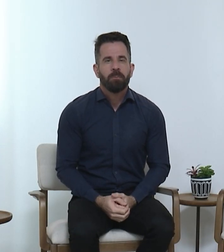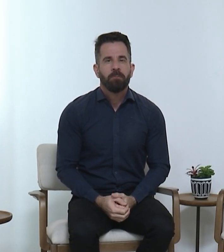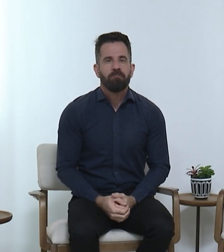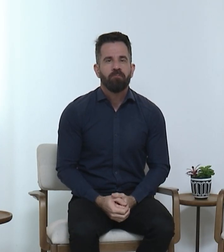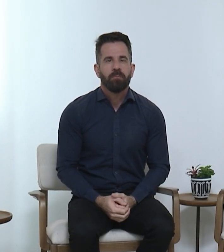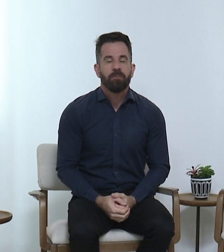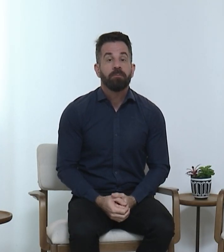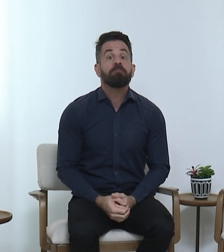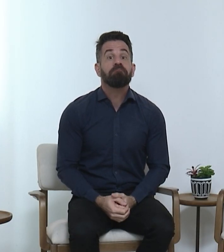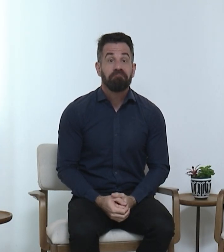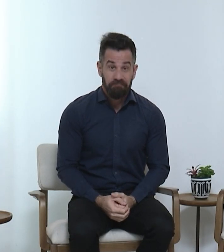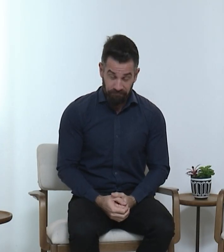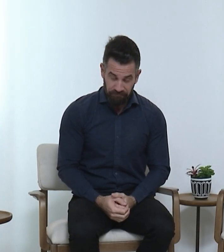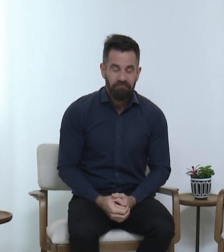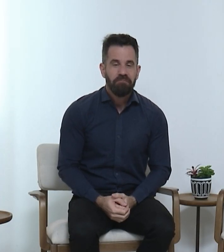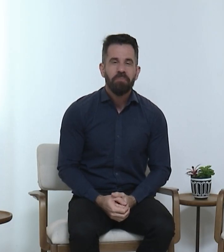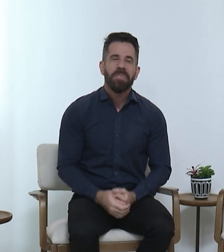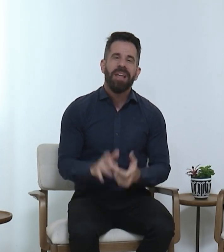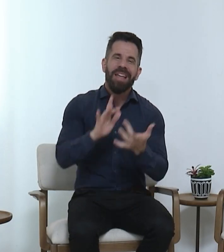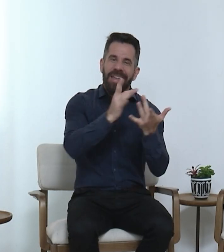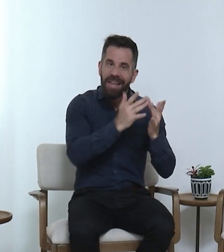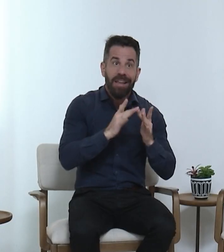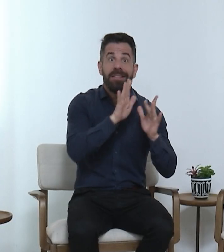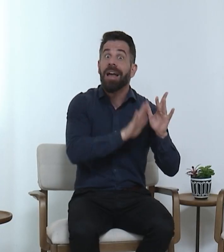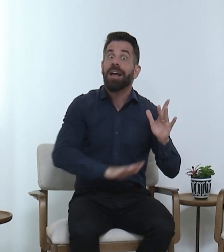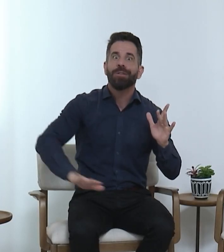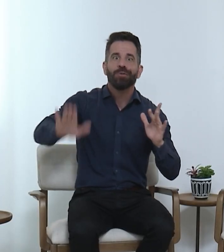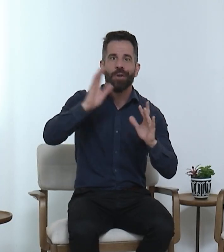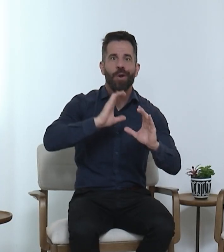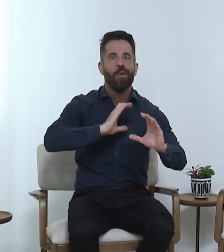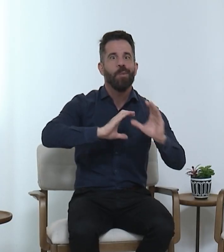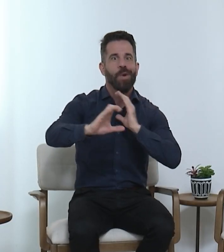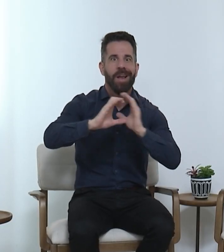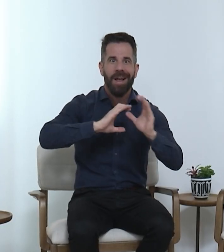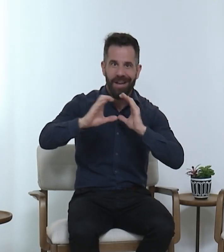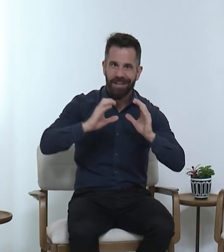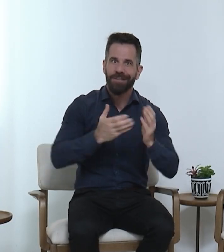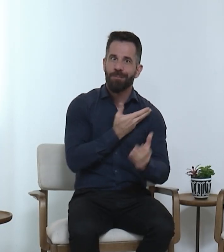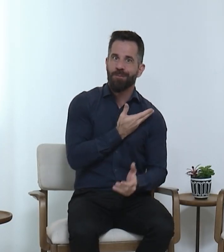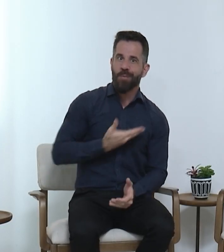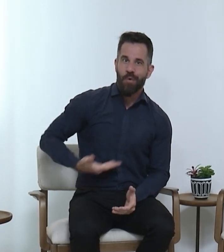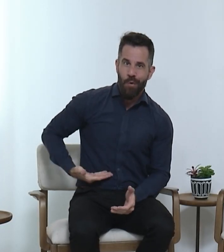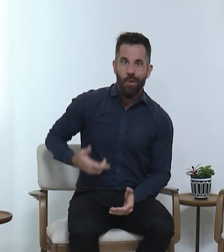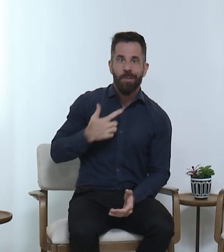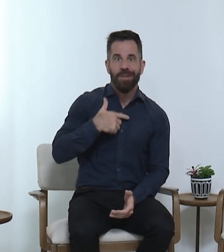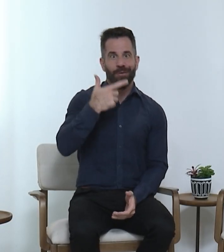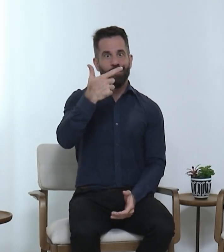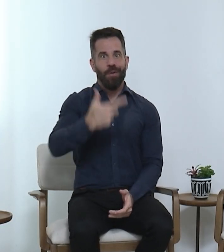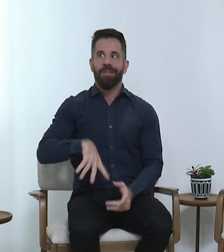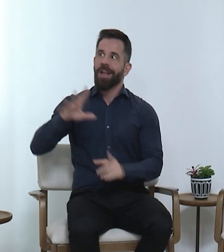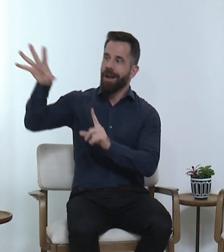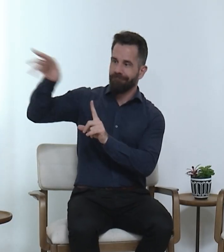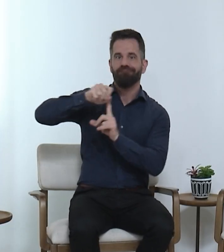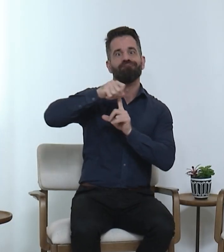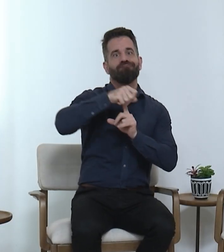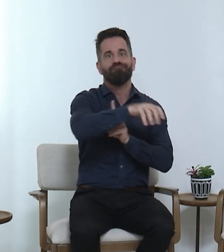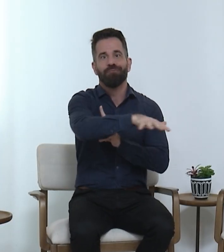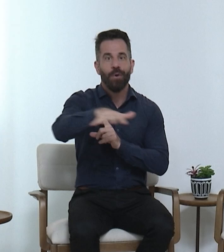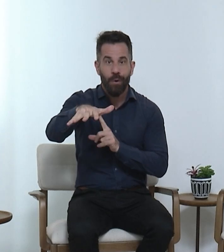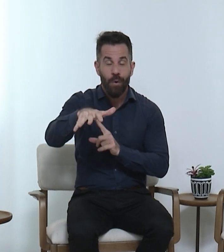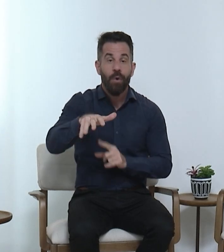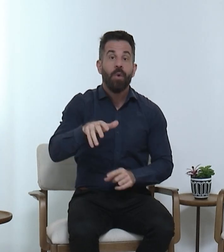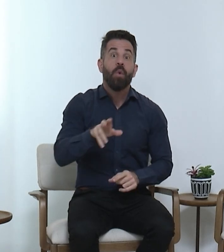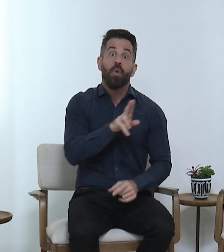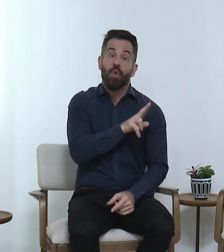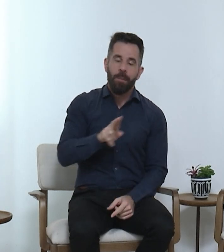Bom, e a Rede Nacional de Comunicação Pública agora conta com mais uma retransmissora aqui no Centro-Oeste, a